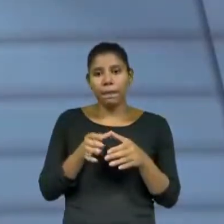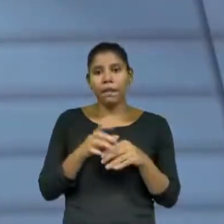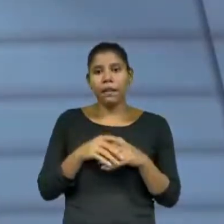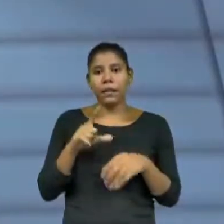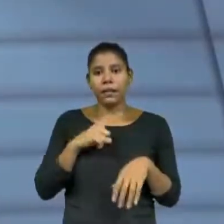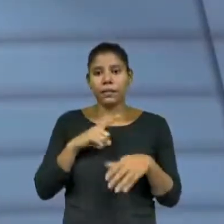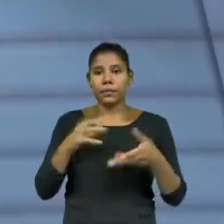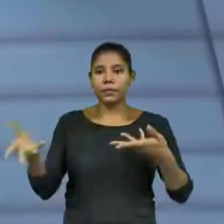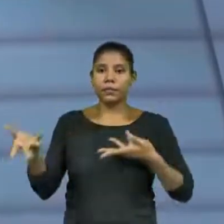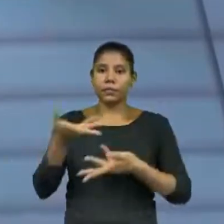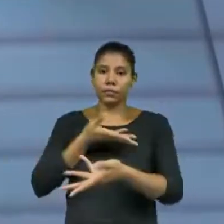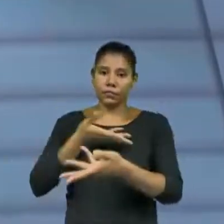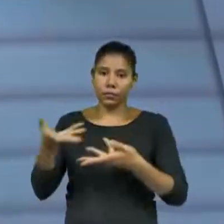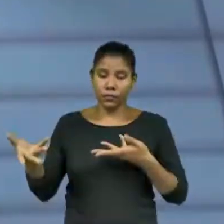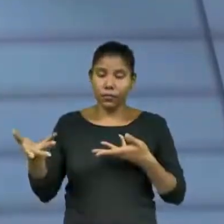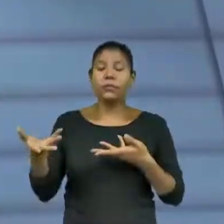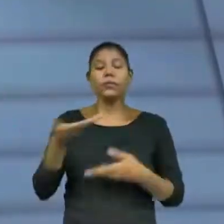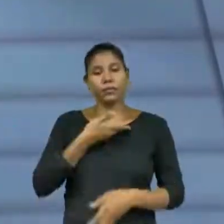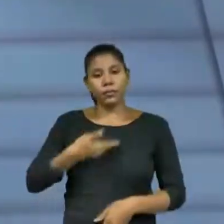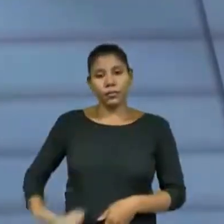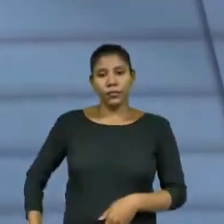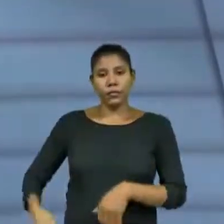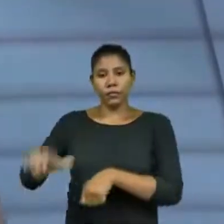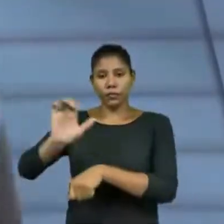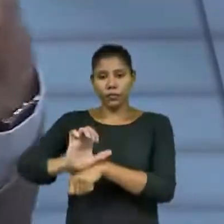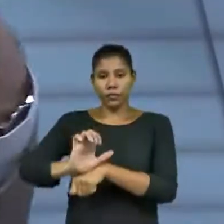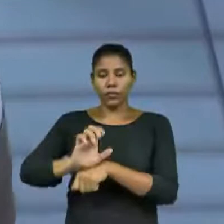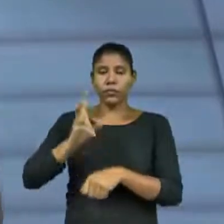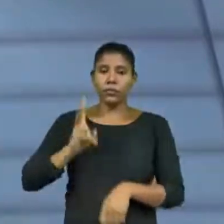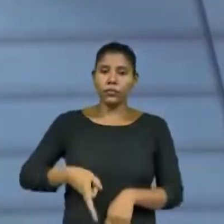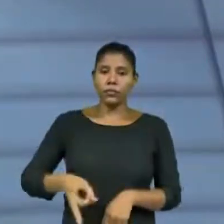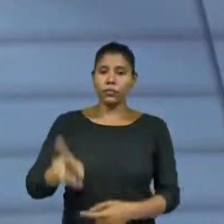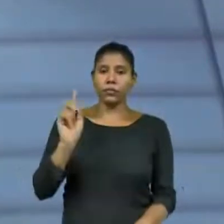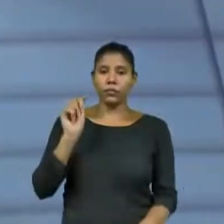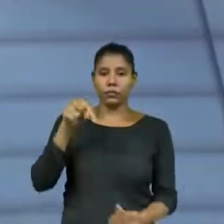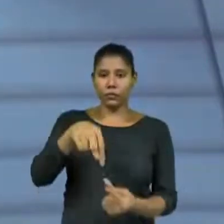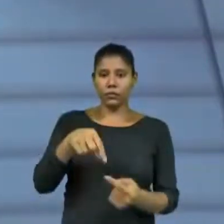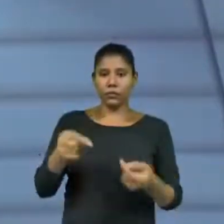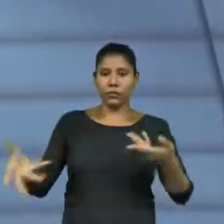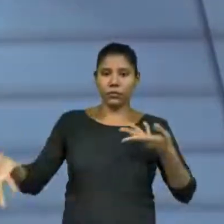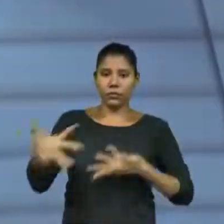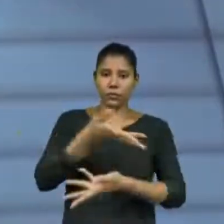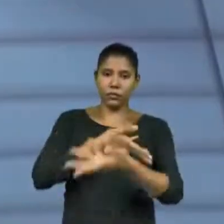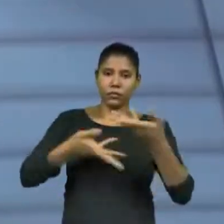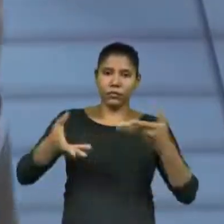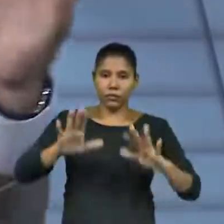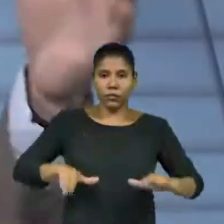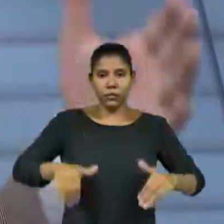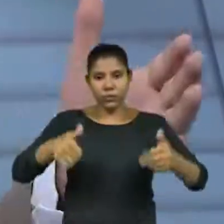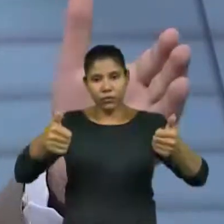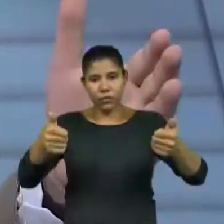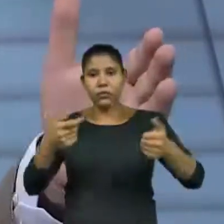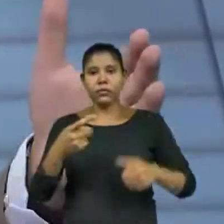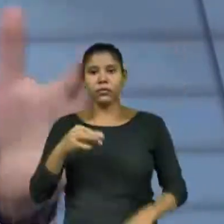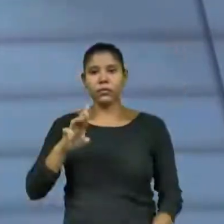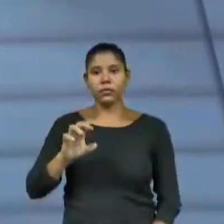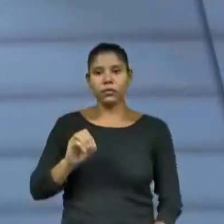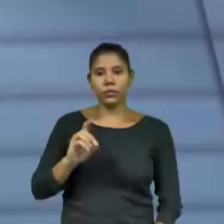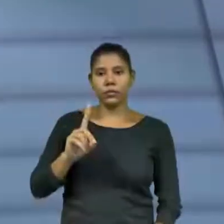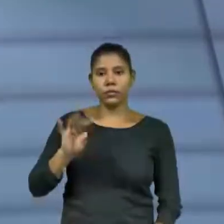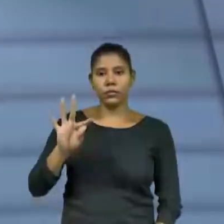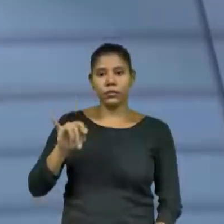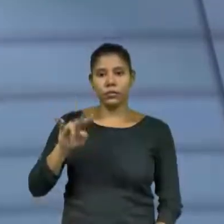interação continuada com o governo do Estado, sempre buscando essa interação do que é melhor, setor produtivo e a